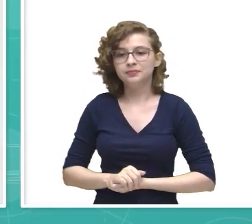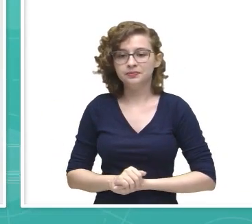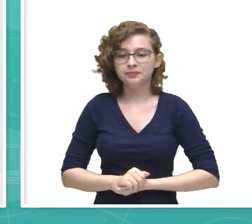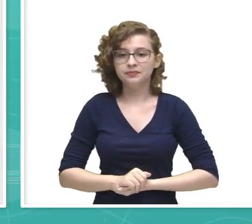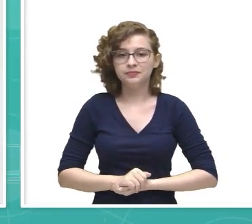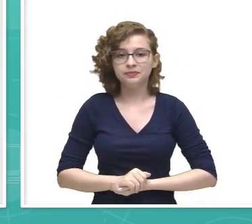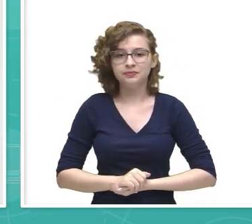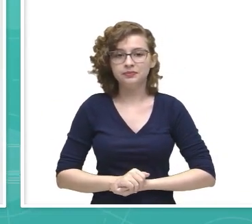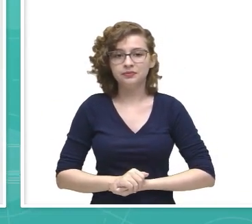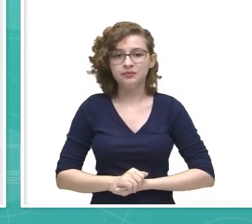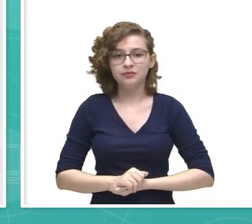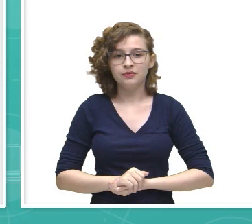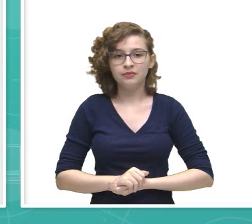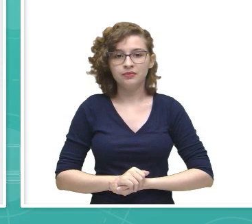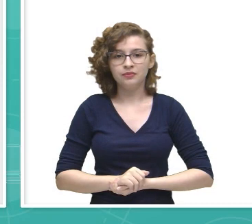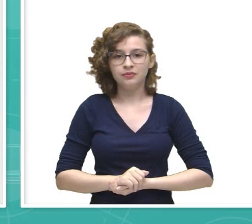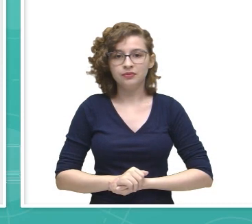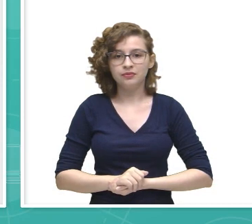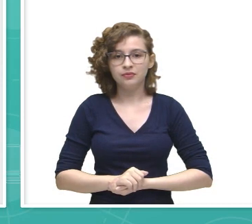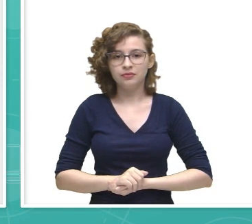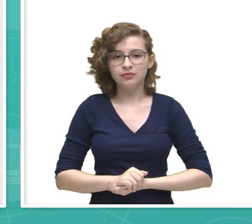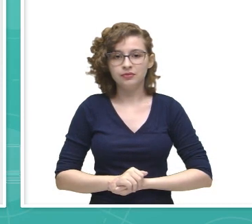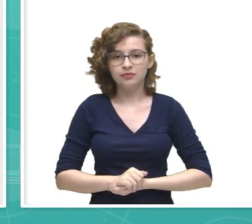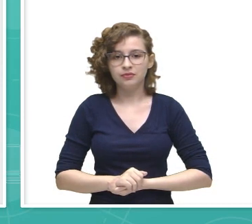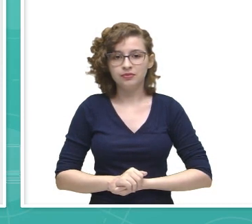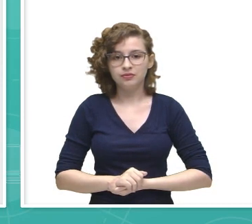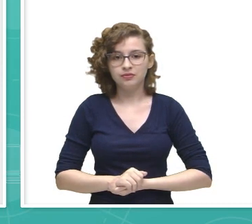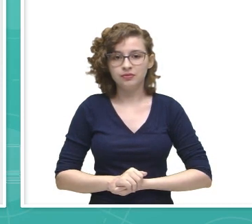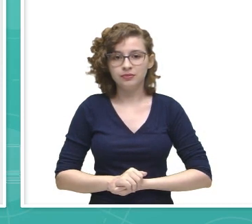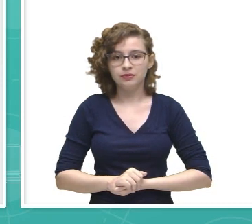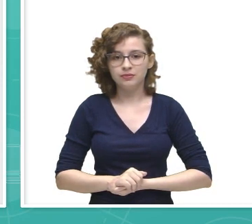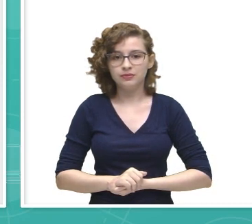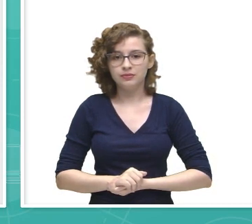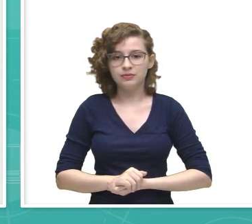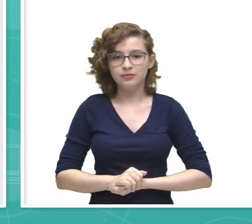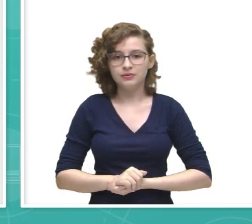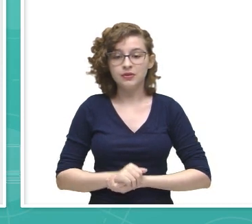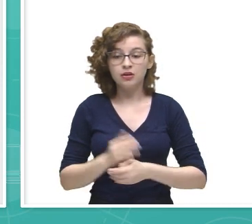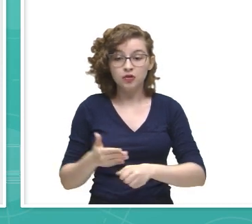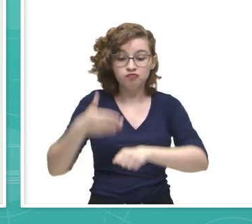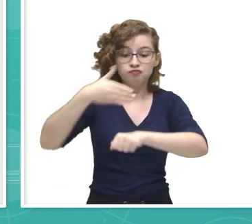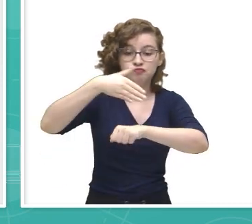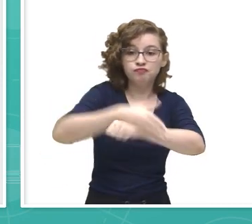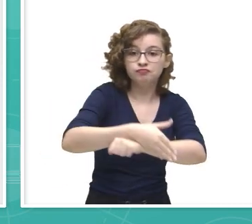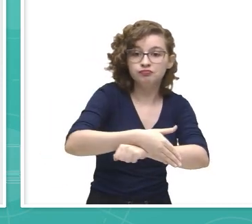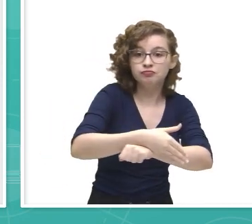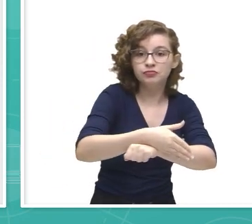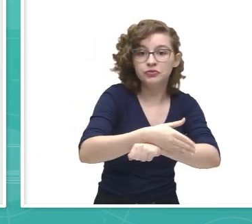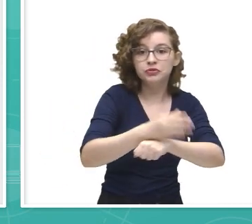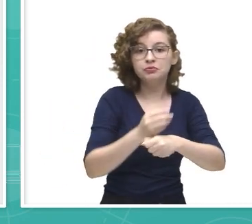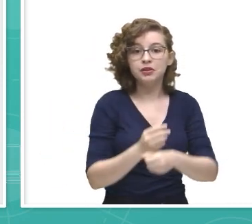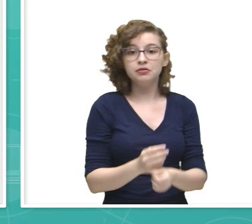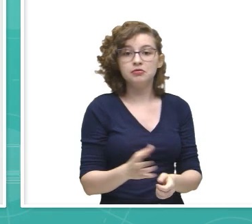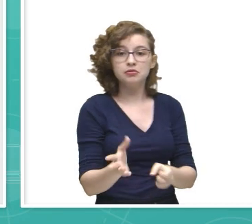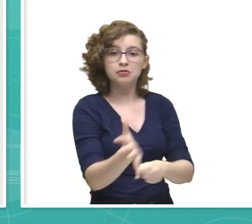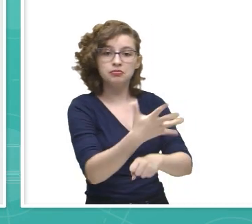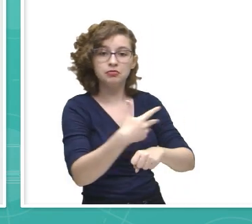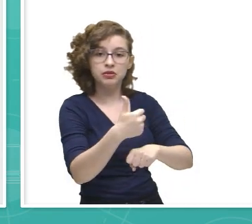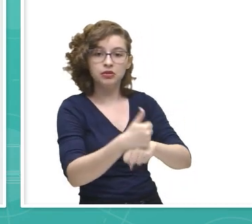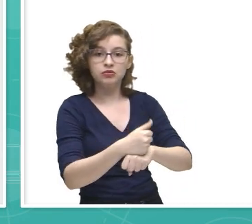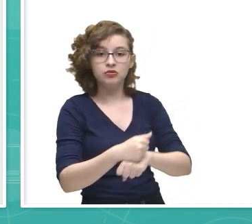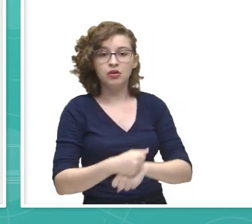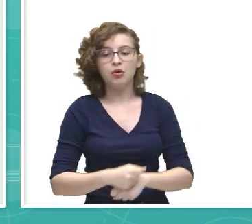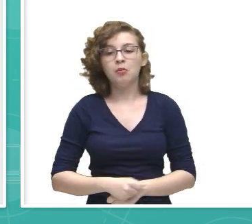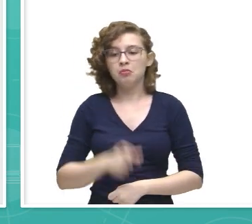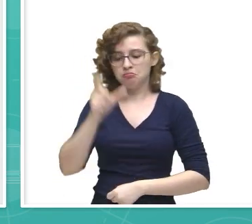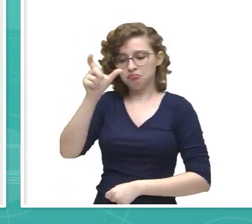No ano de 1530, perdão, por favor, volte a cartela, chegou a expedição colonizadora, chefiada por Afonso de